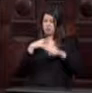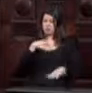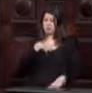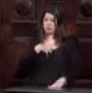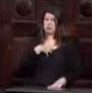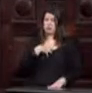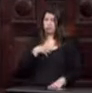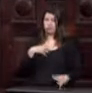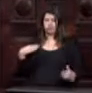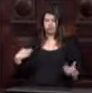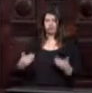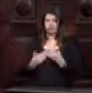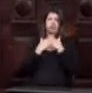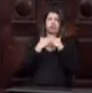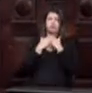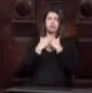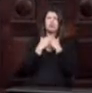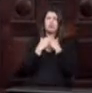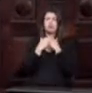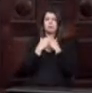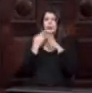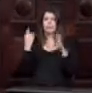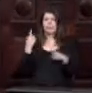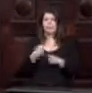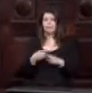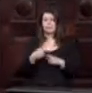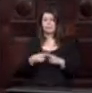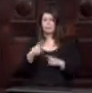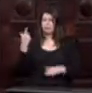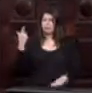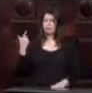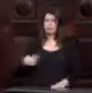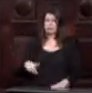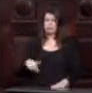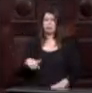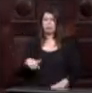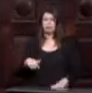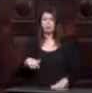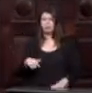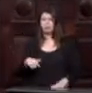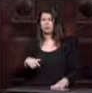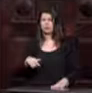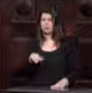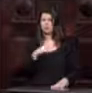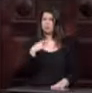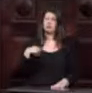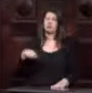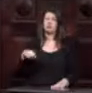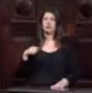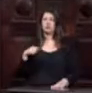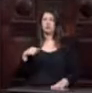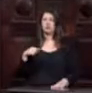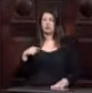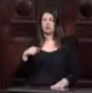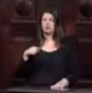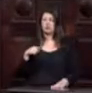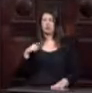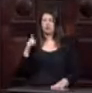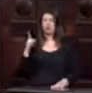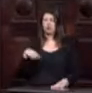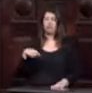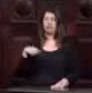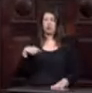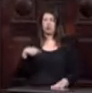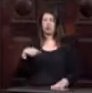sentindo aviltada, né? Porque, mais uma vez, nós somos